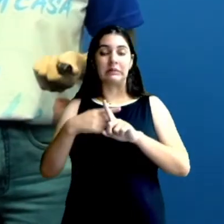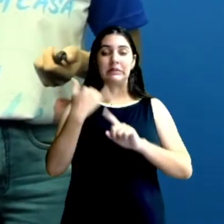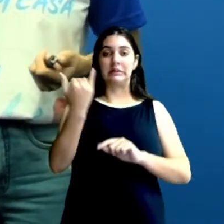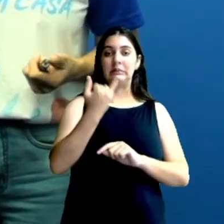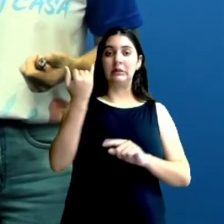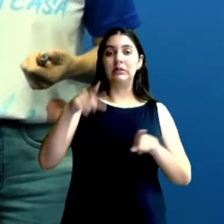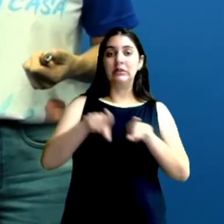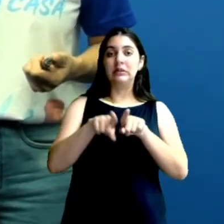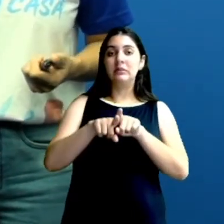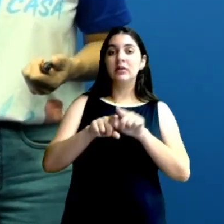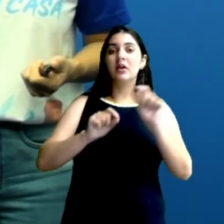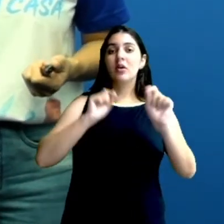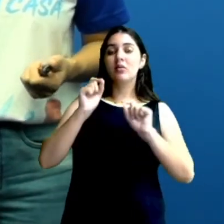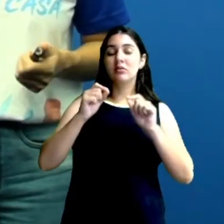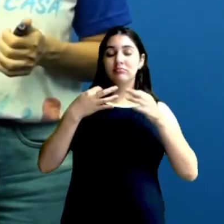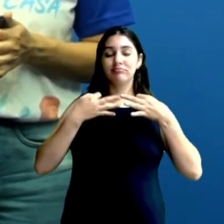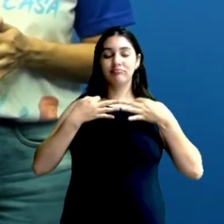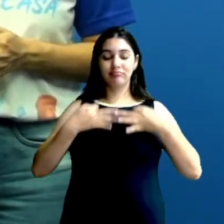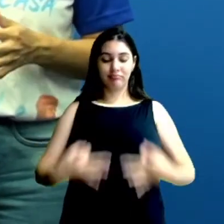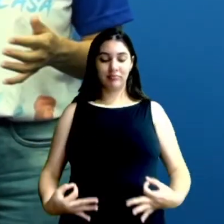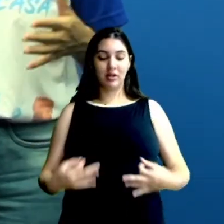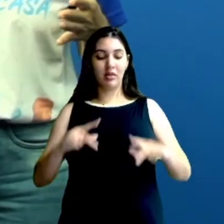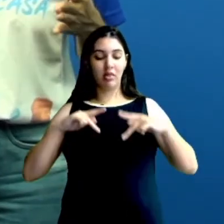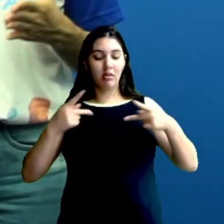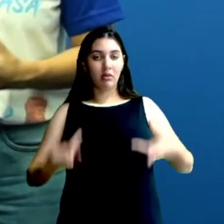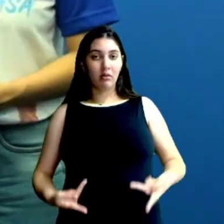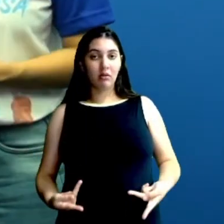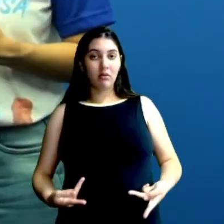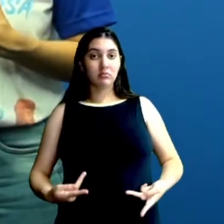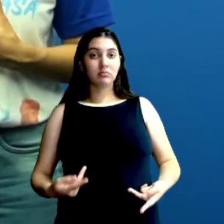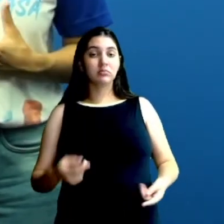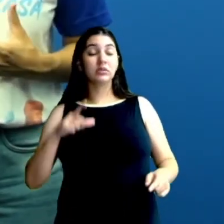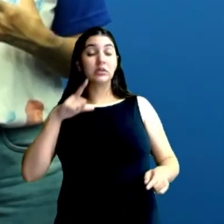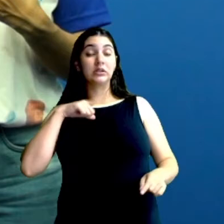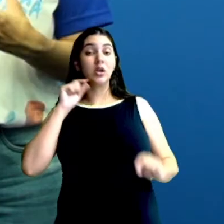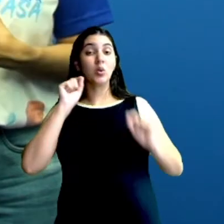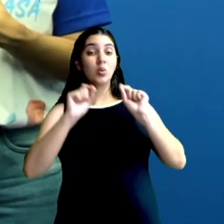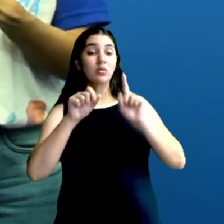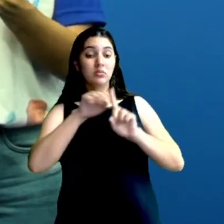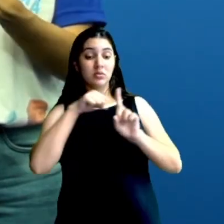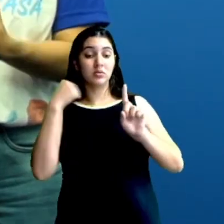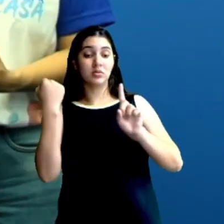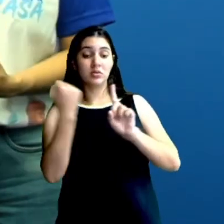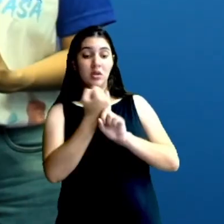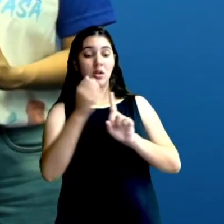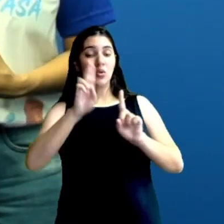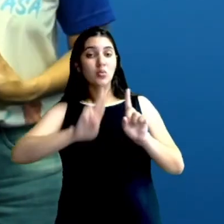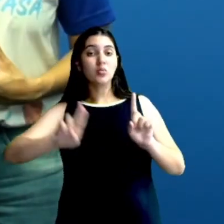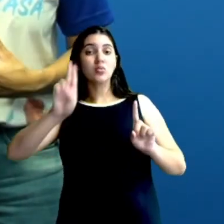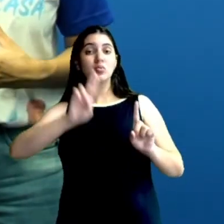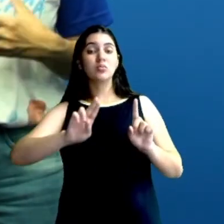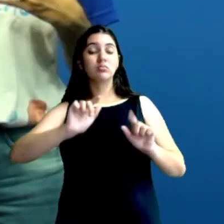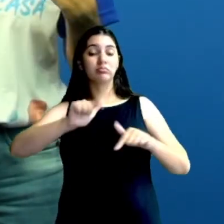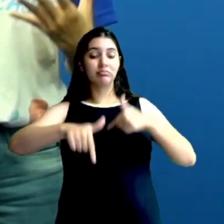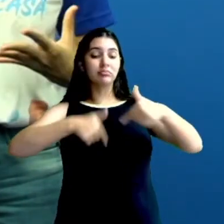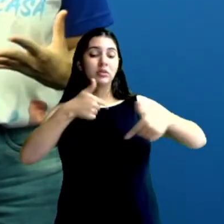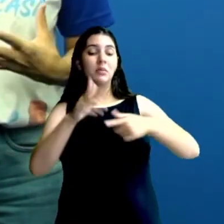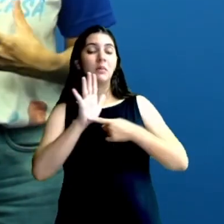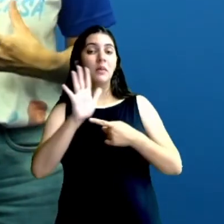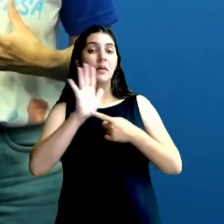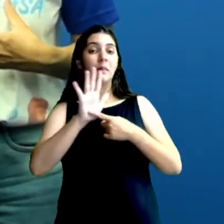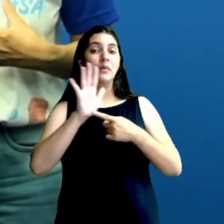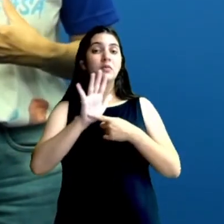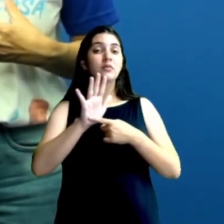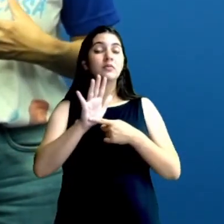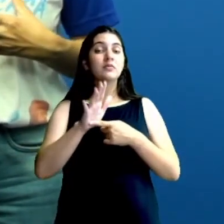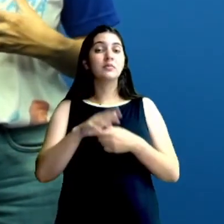também para a dignidade humana, visto que a nossa sociedade utilizou o trabalho para